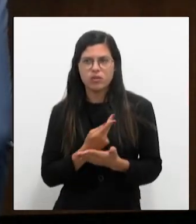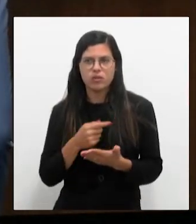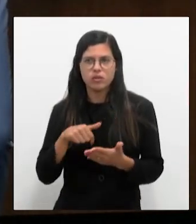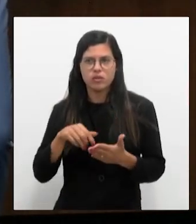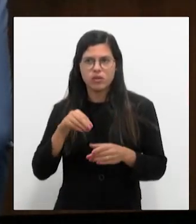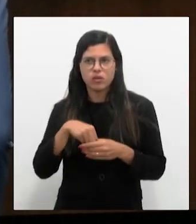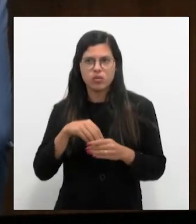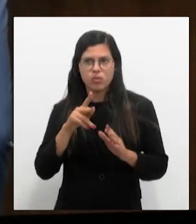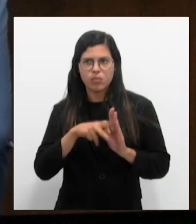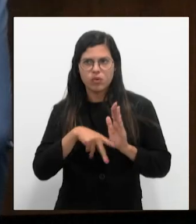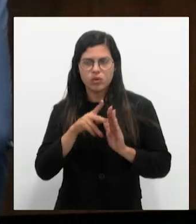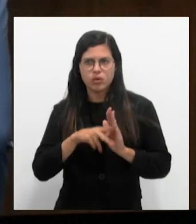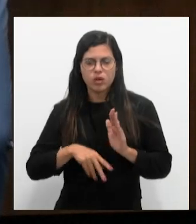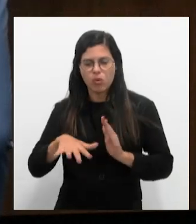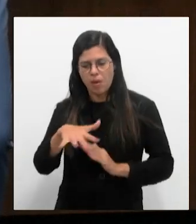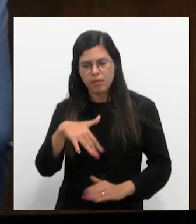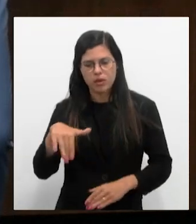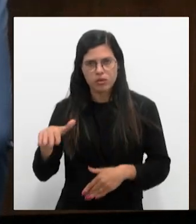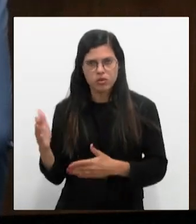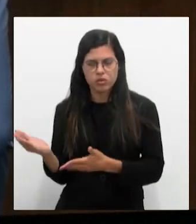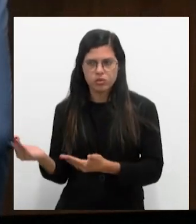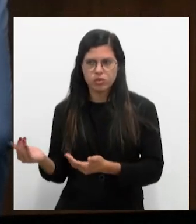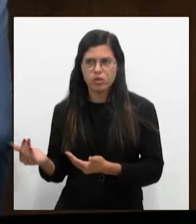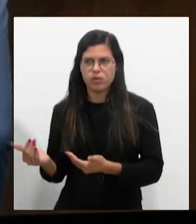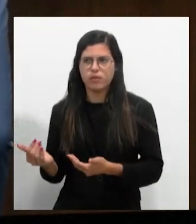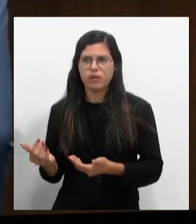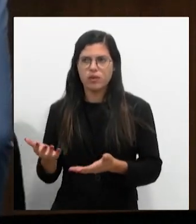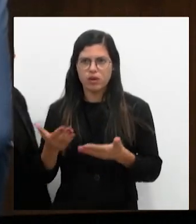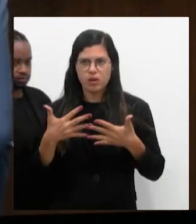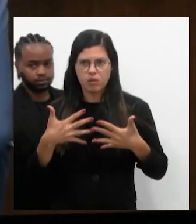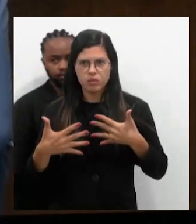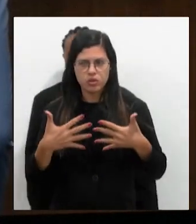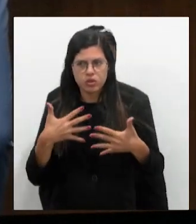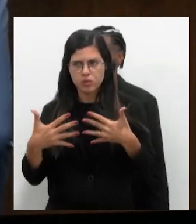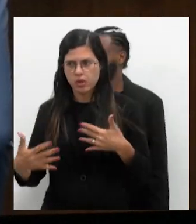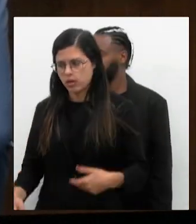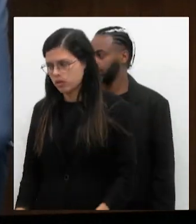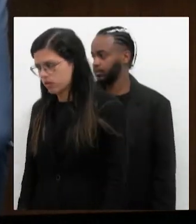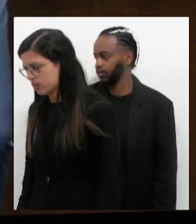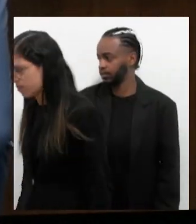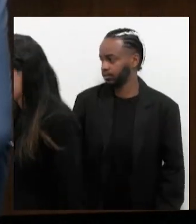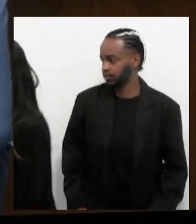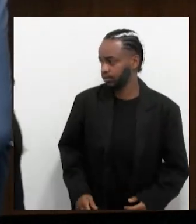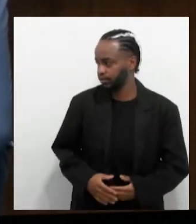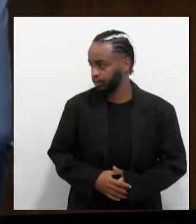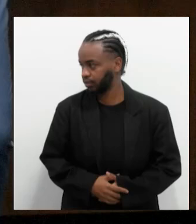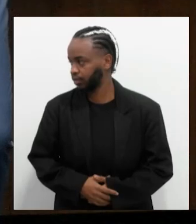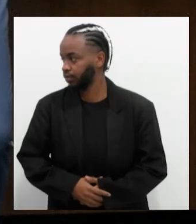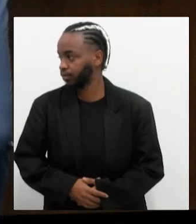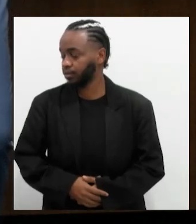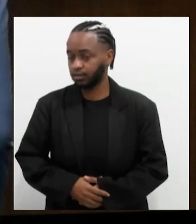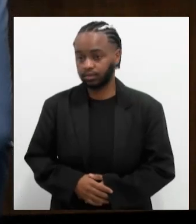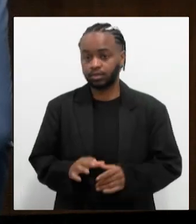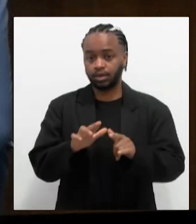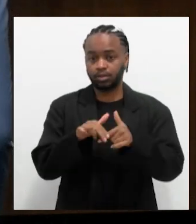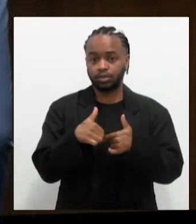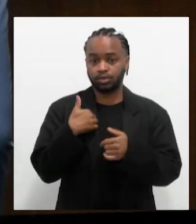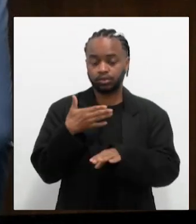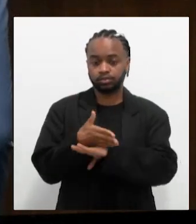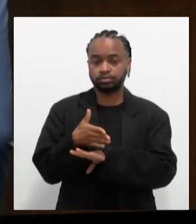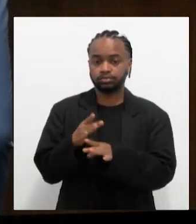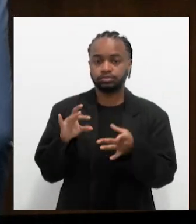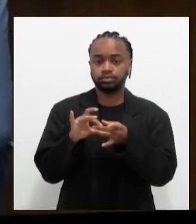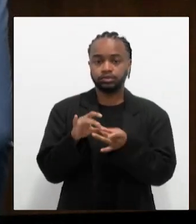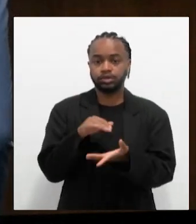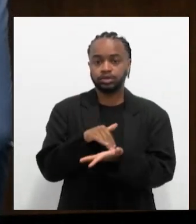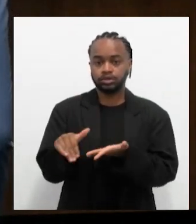projeto Ambiente Jovem. O que nós queremos é transparência. Transparência. Por isso que eu faço parte da CPI da transparência, por